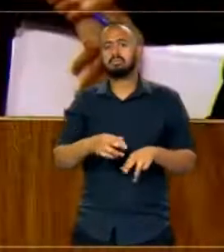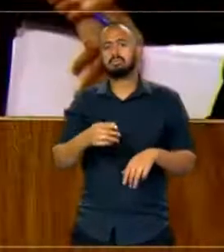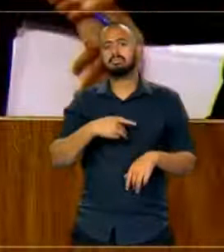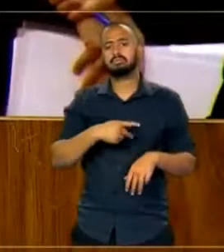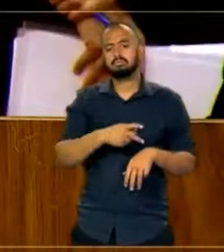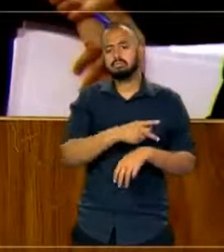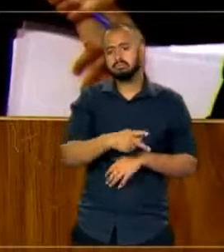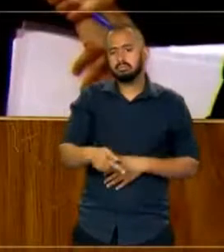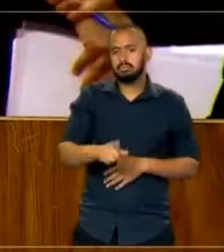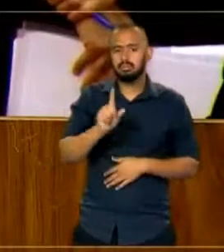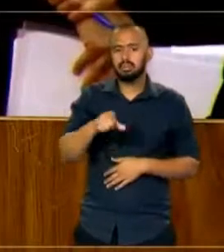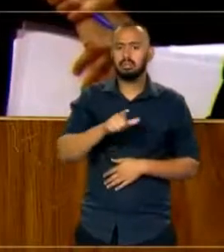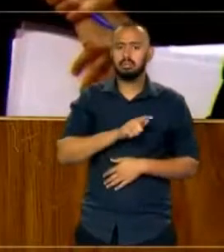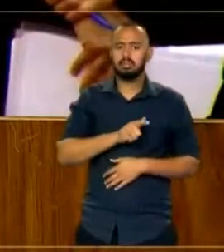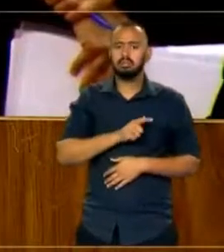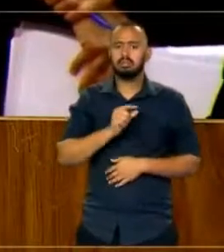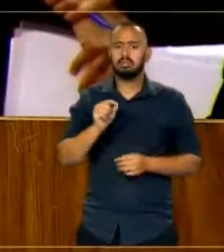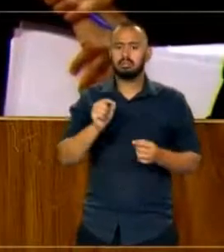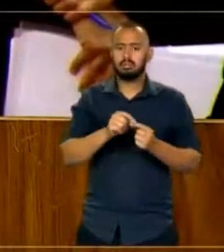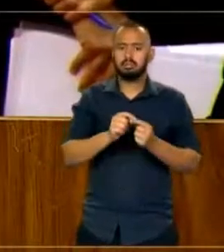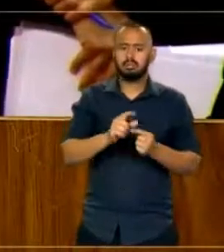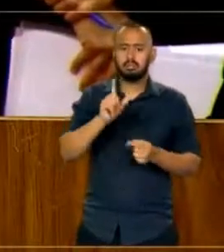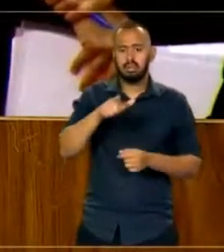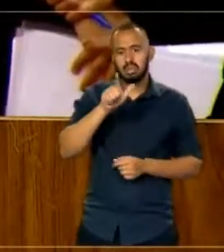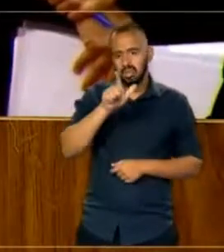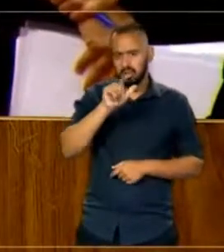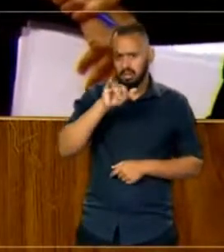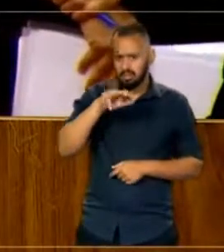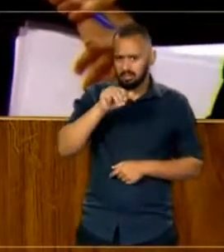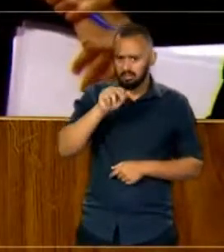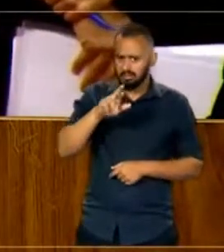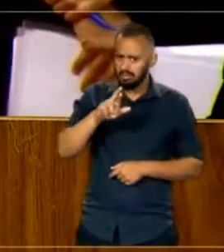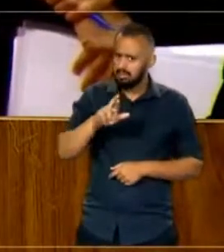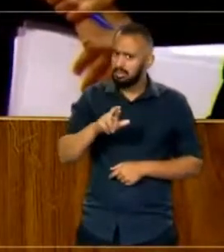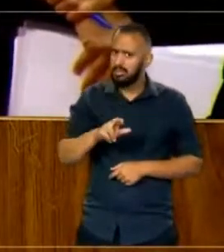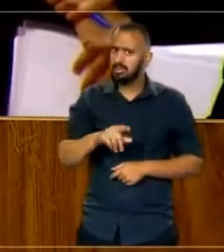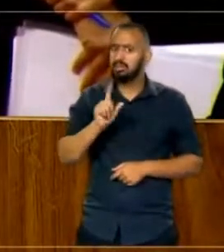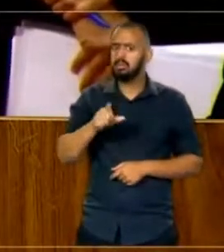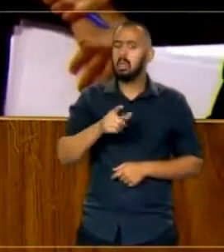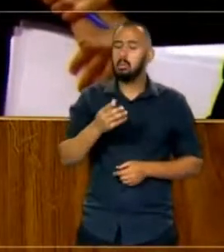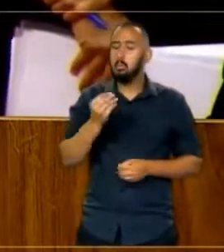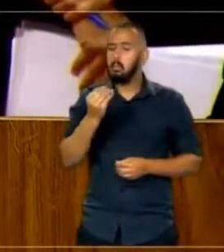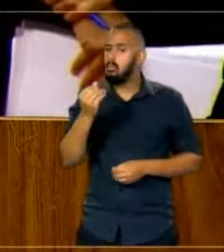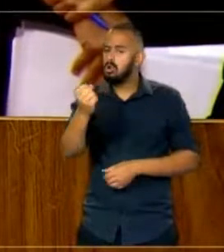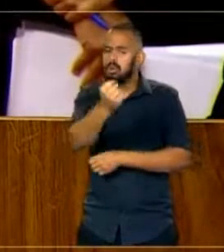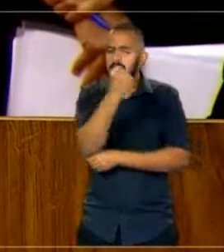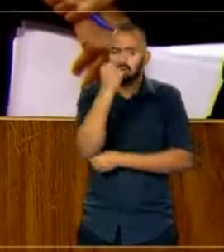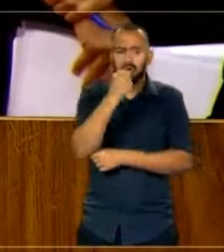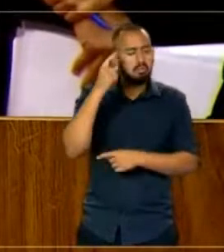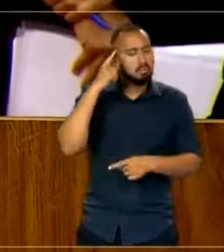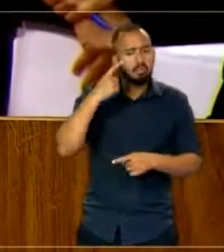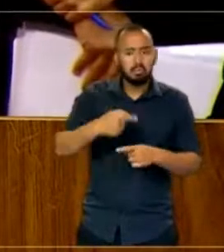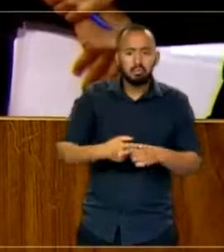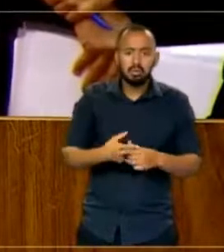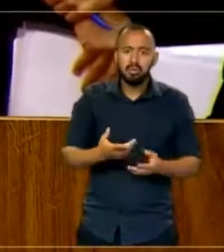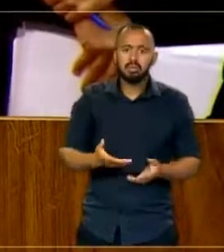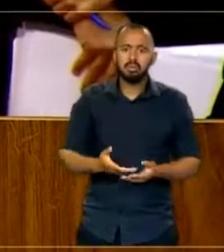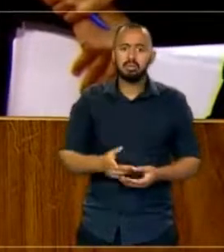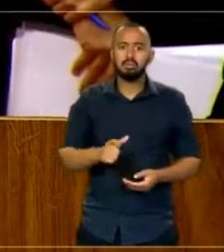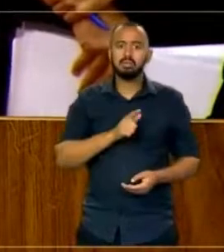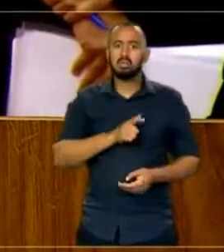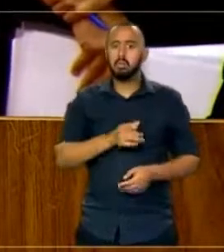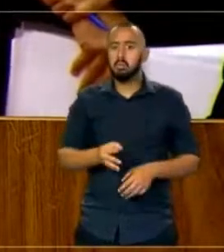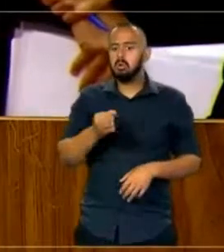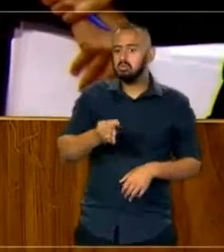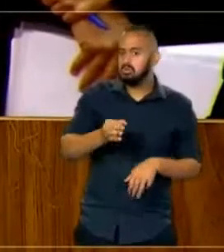Presidente, este é um caso que, ainda que em sede de liminar, é um caso extremamente grave, porque, de fato, nós temos uma